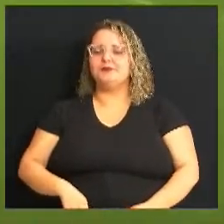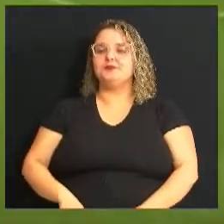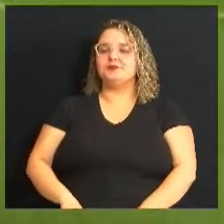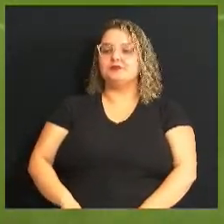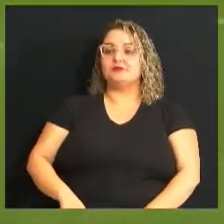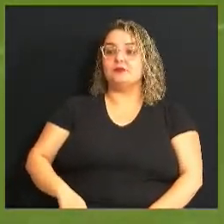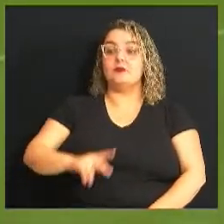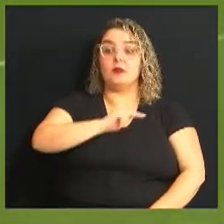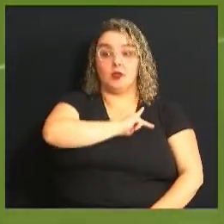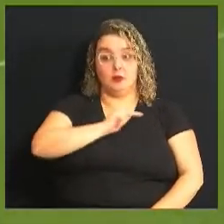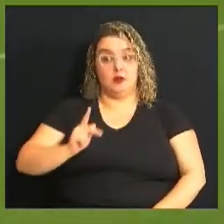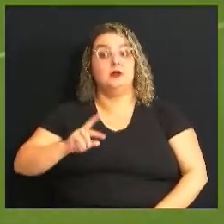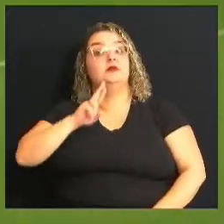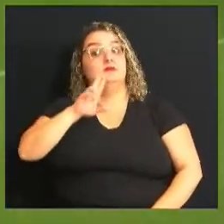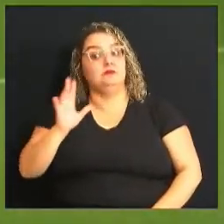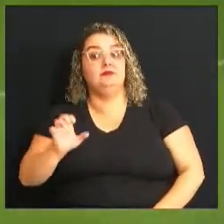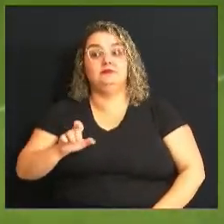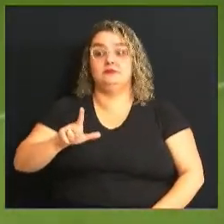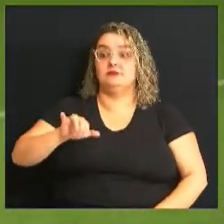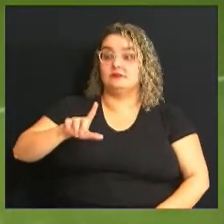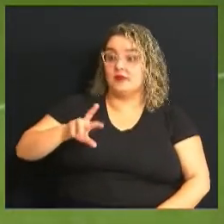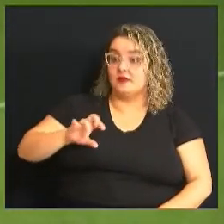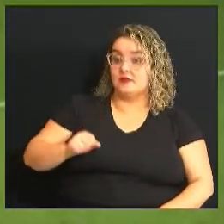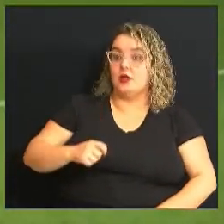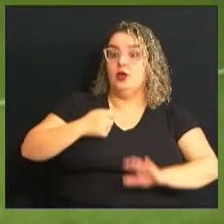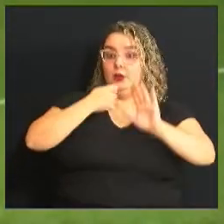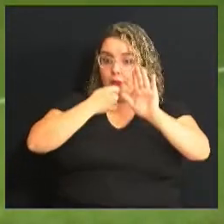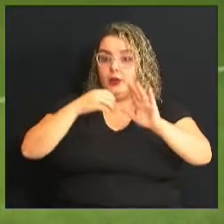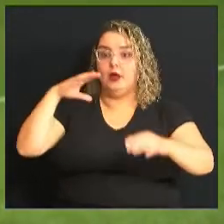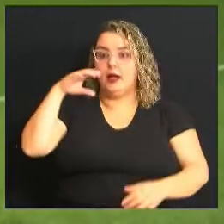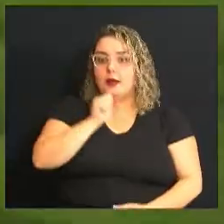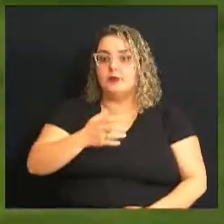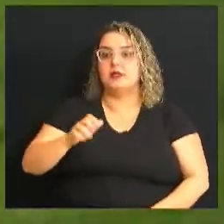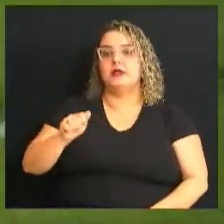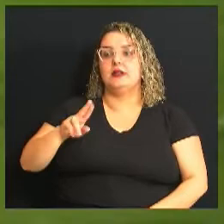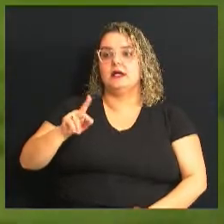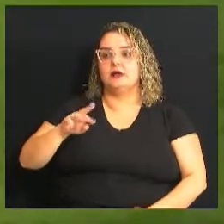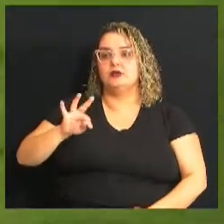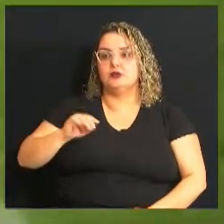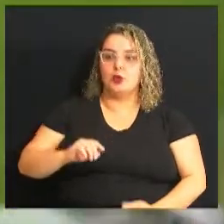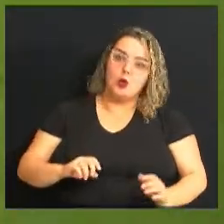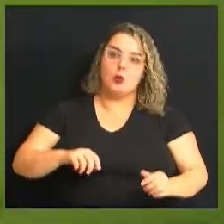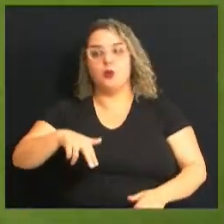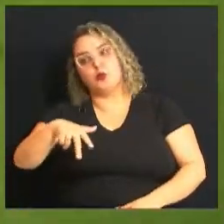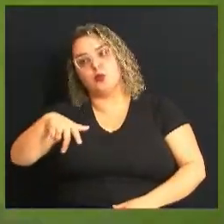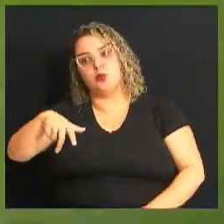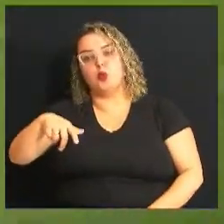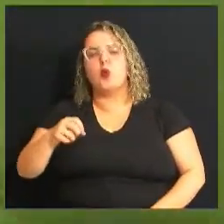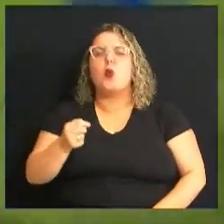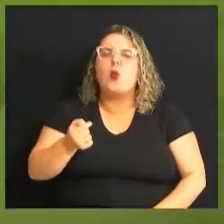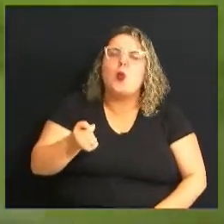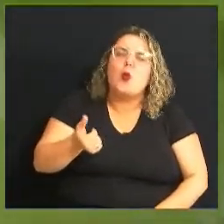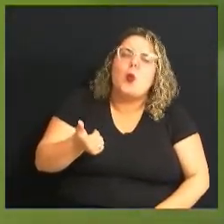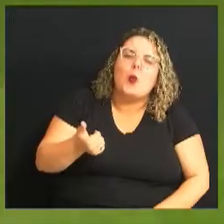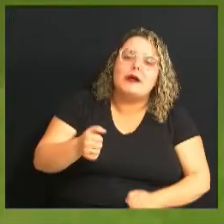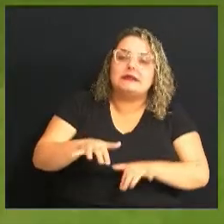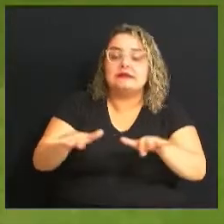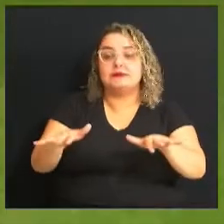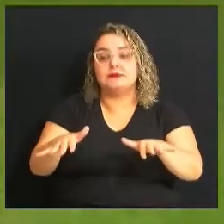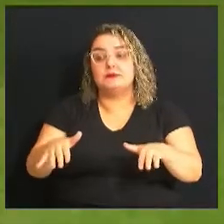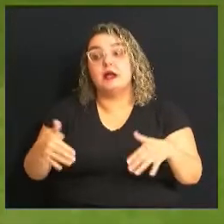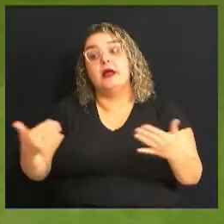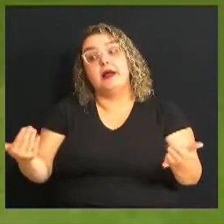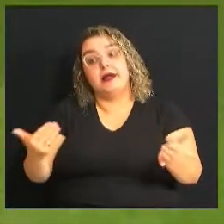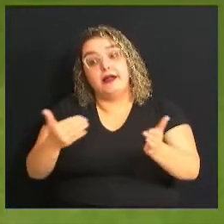Ponte respondeu, Elvis cobrou falta rápida e Arthur de cabeça, por pouco não amplia. Até que